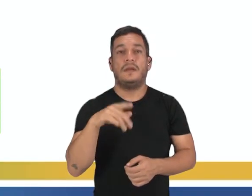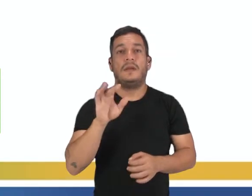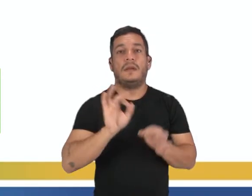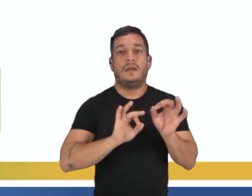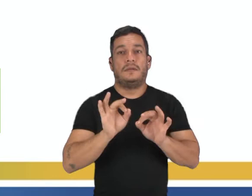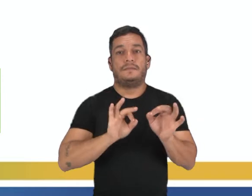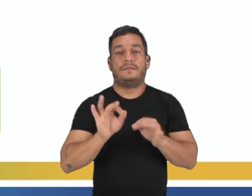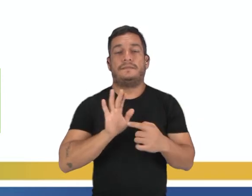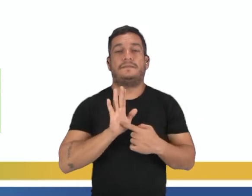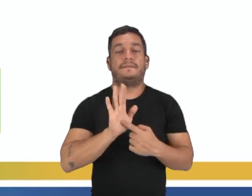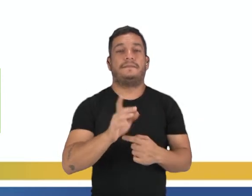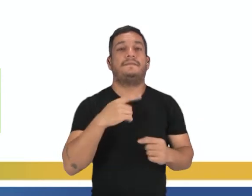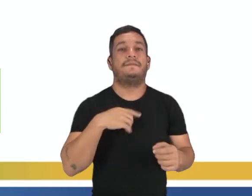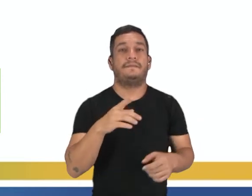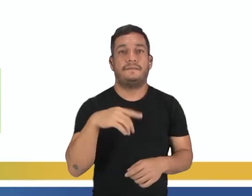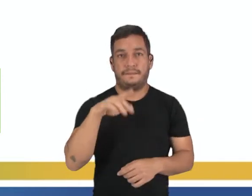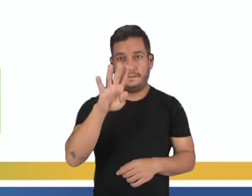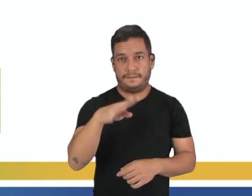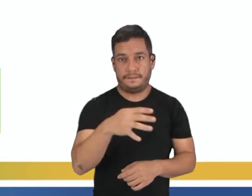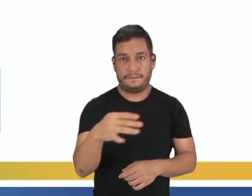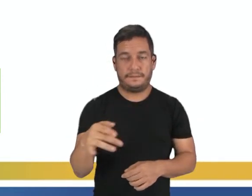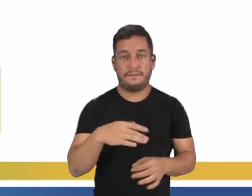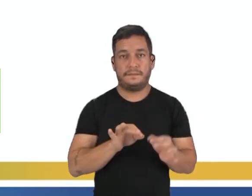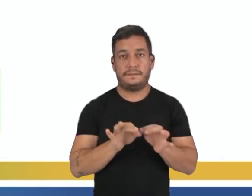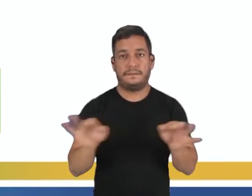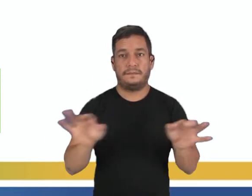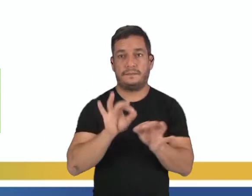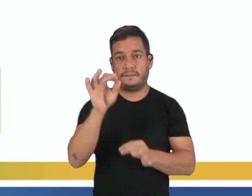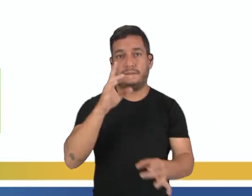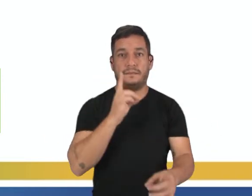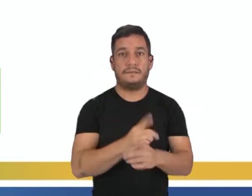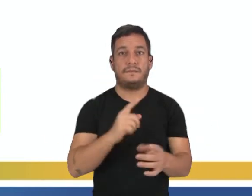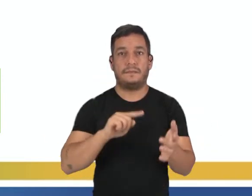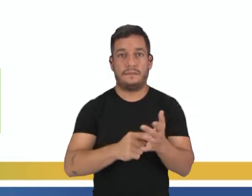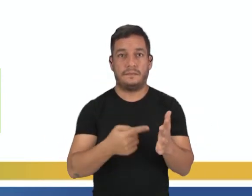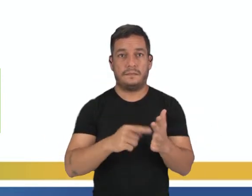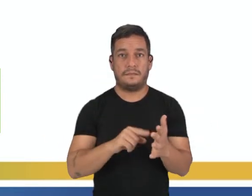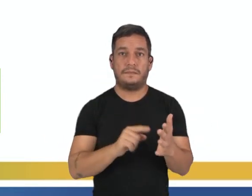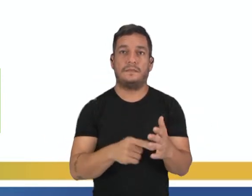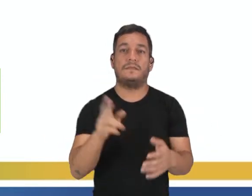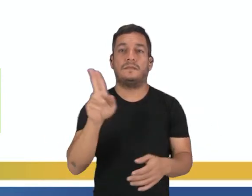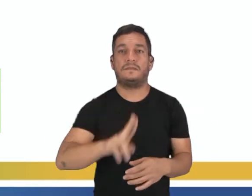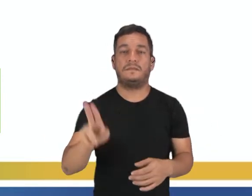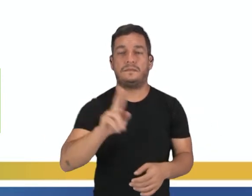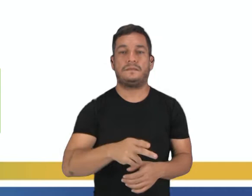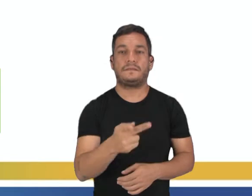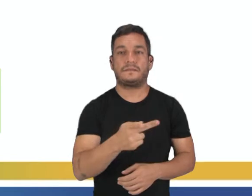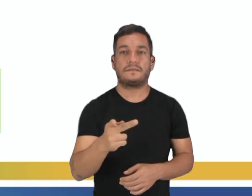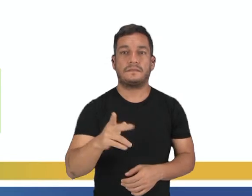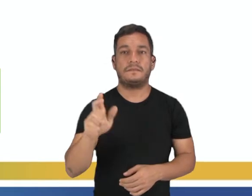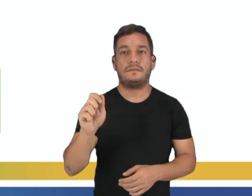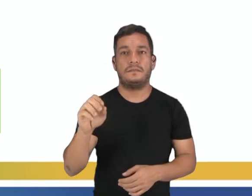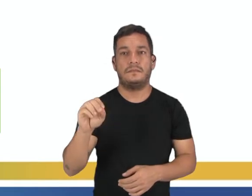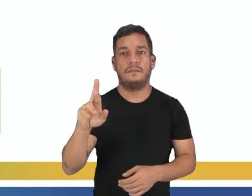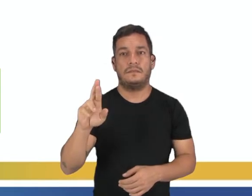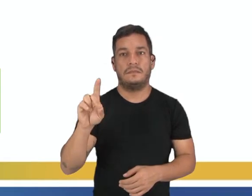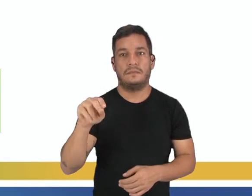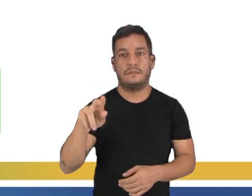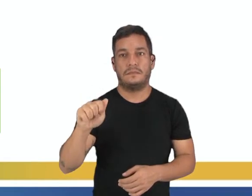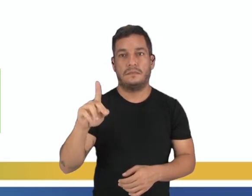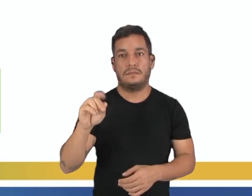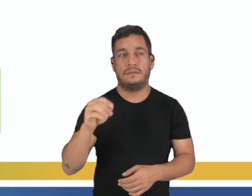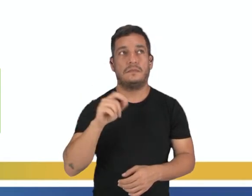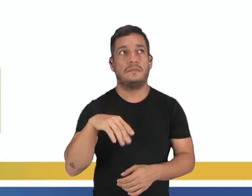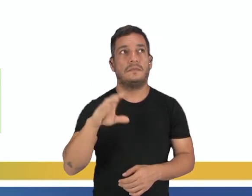indicar a localização do ponto correspondente a cada um dos vértices do quadrado, utilizamos um par ordenado de números, que são